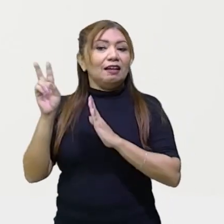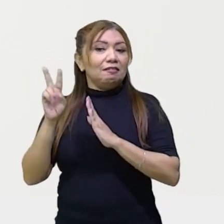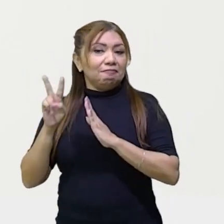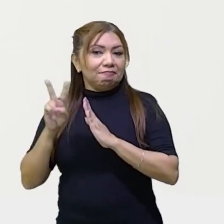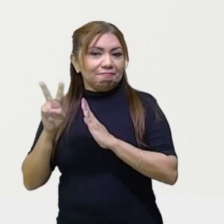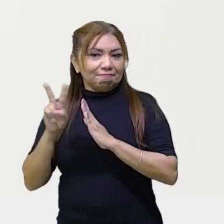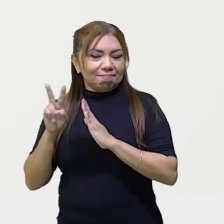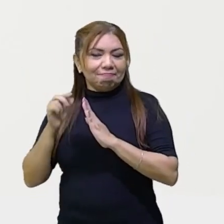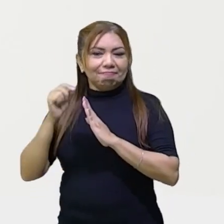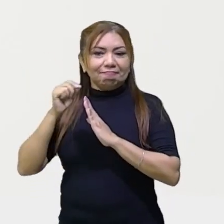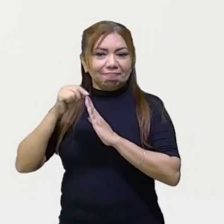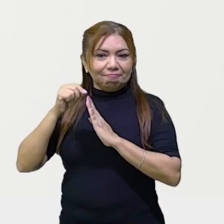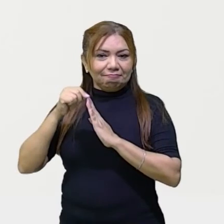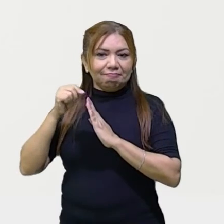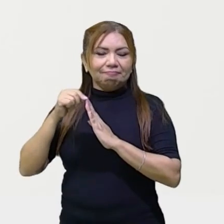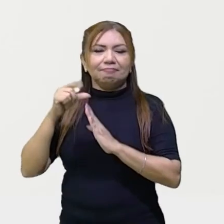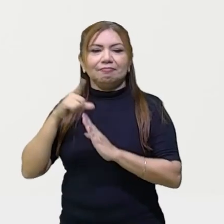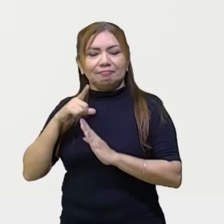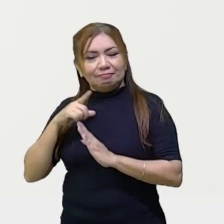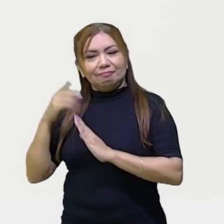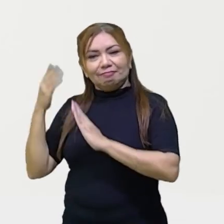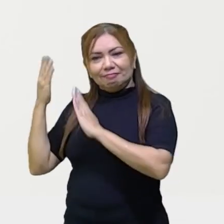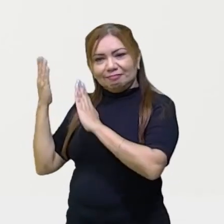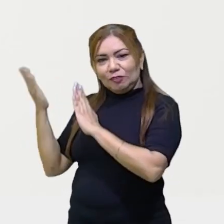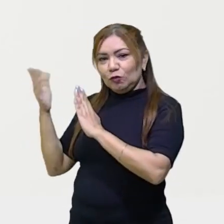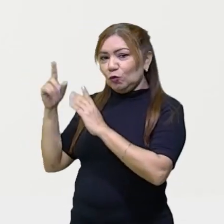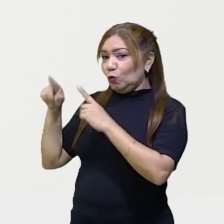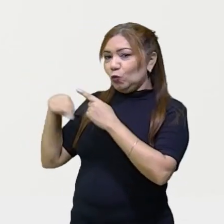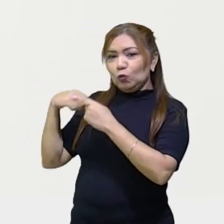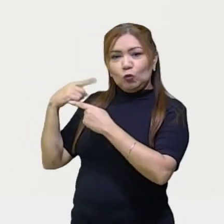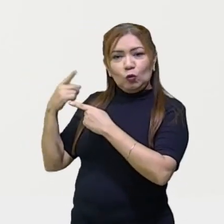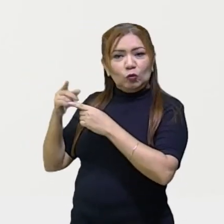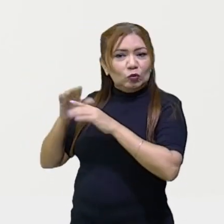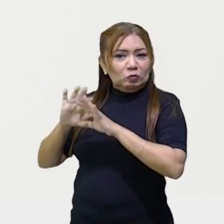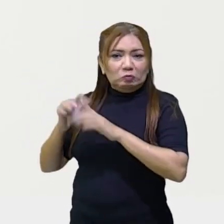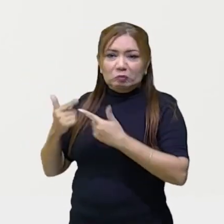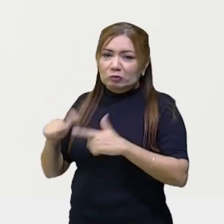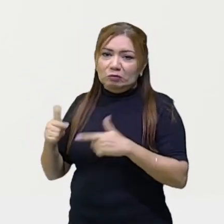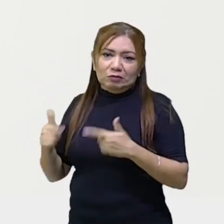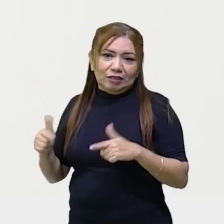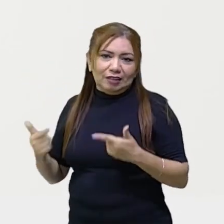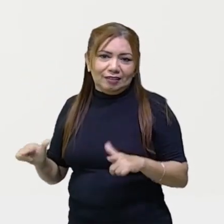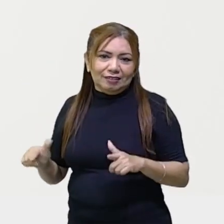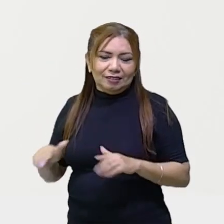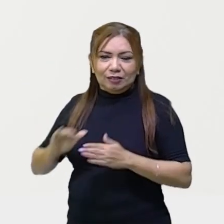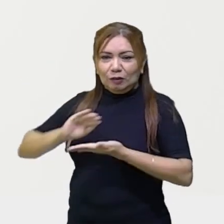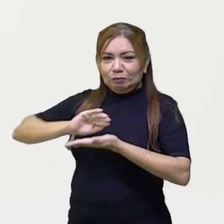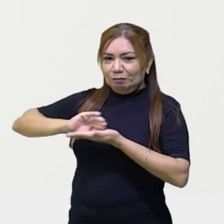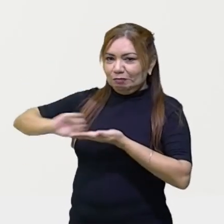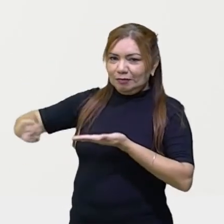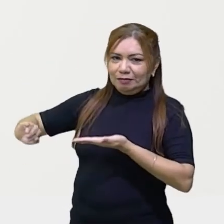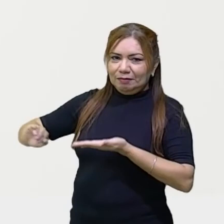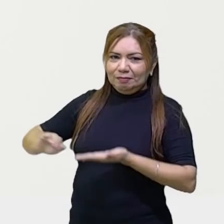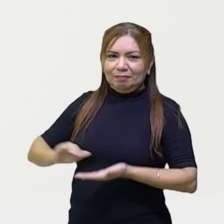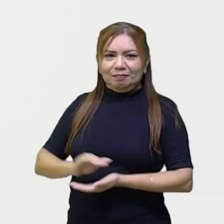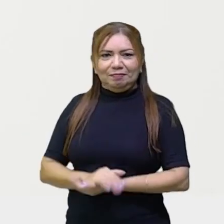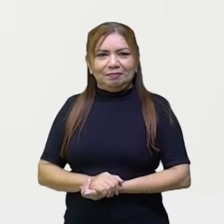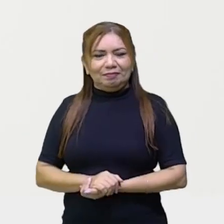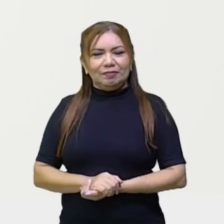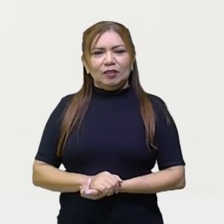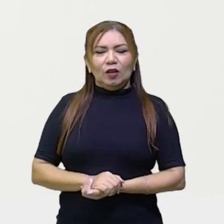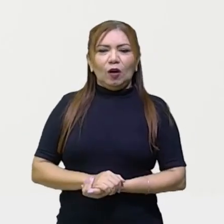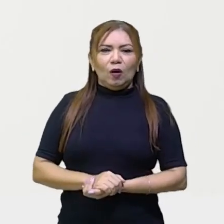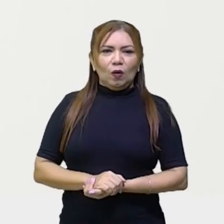de com 6 vértices é o prisma triangular eu já elimino os outros Beleza já vou eliminando os outros